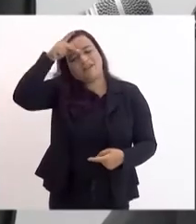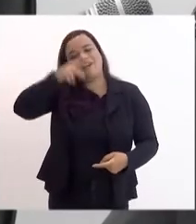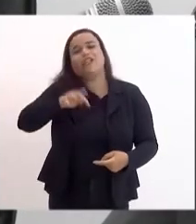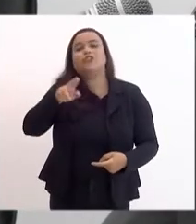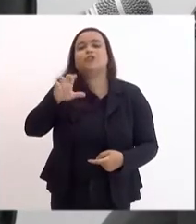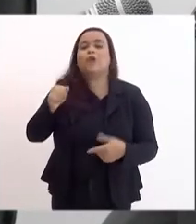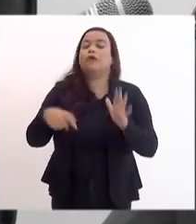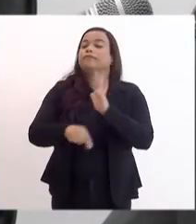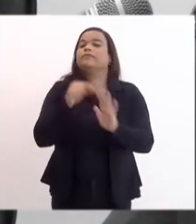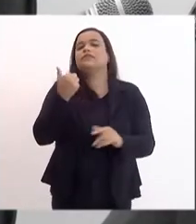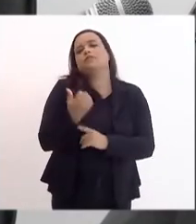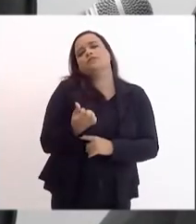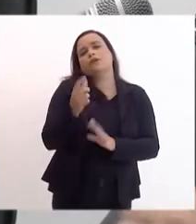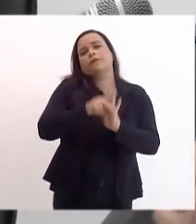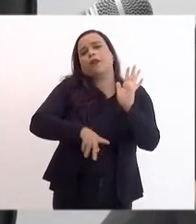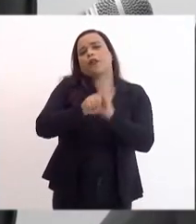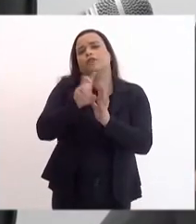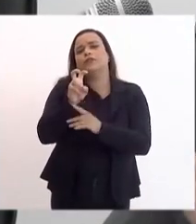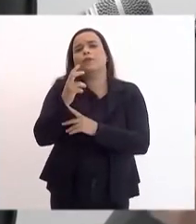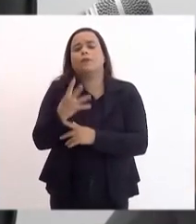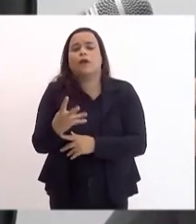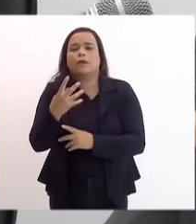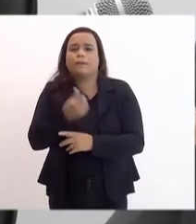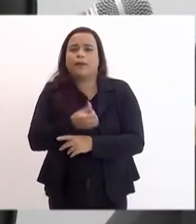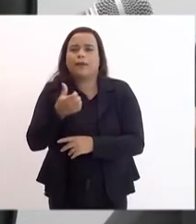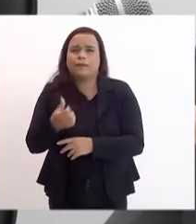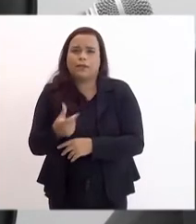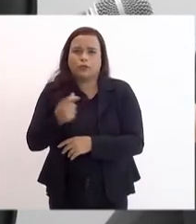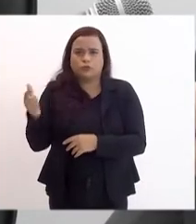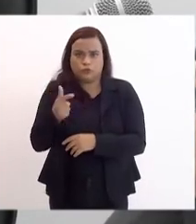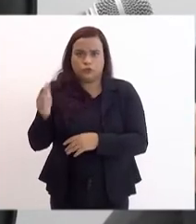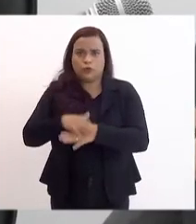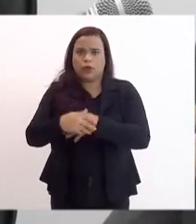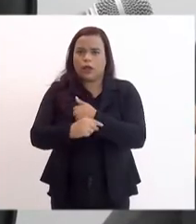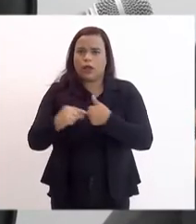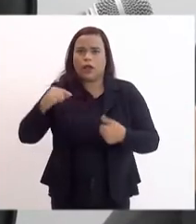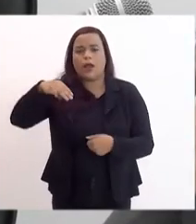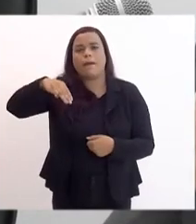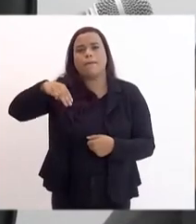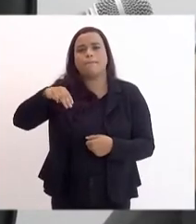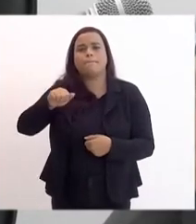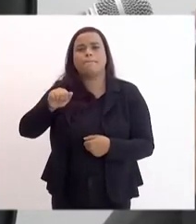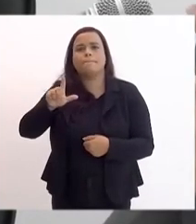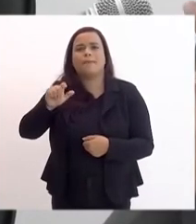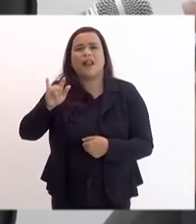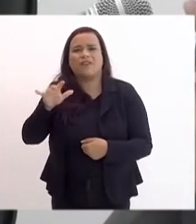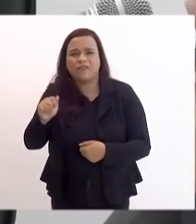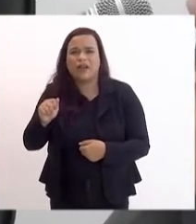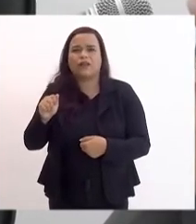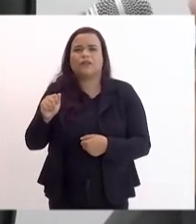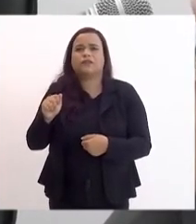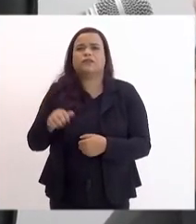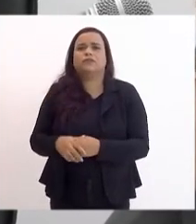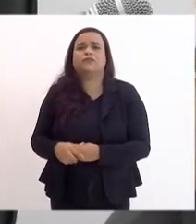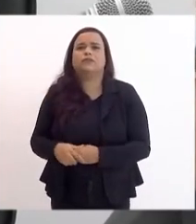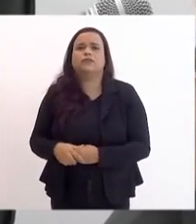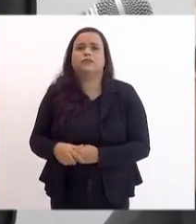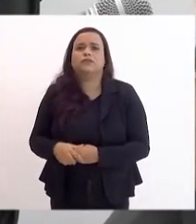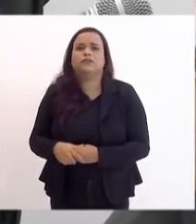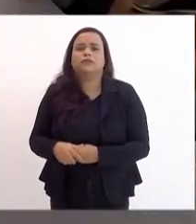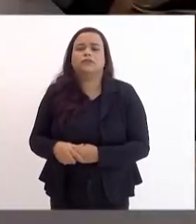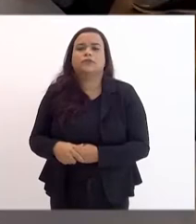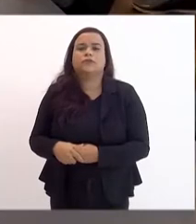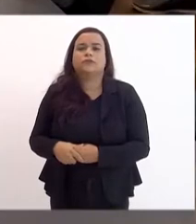lei 5466-2022, autoria do deputado Samuel Malafaia, aparecer pela constitucionalidade. Senhor presidente. Deputado Luiz Paulo. Discussão. Pedi à